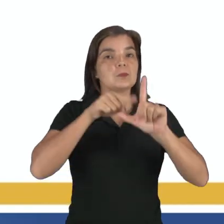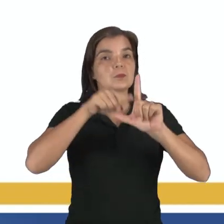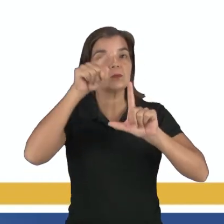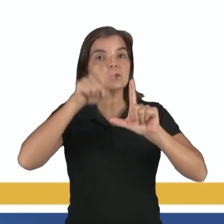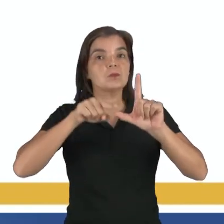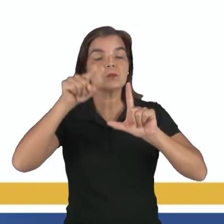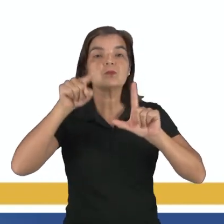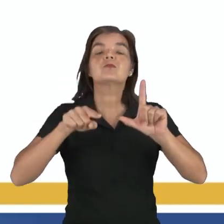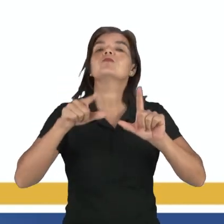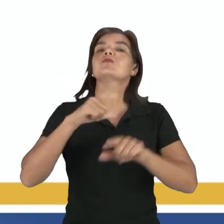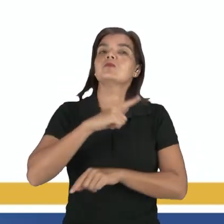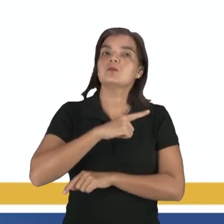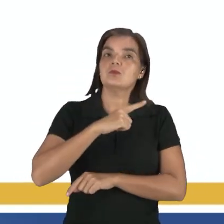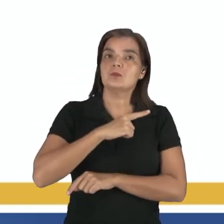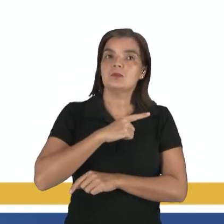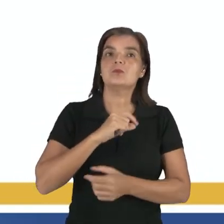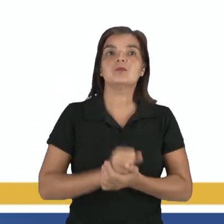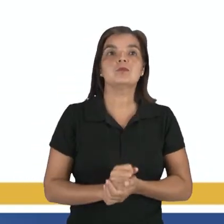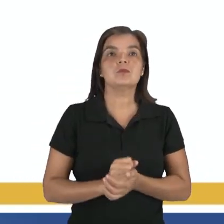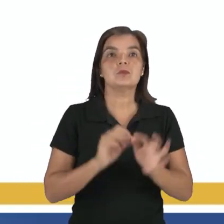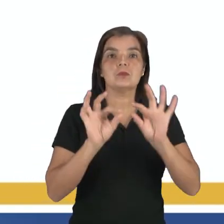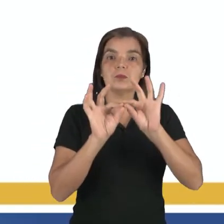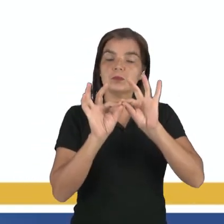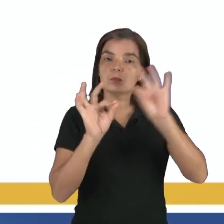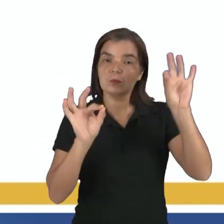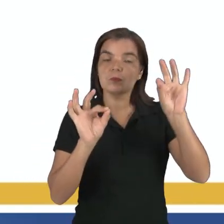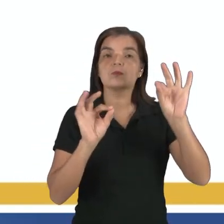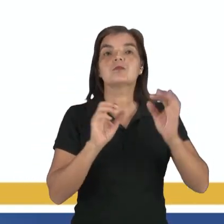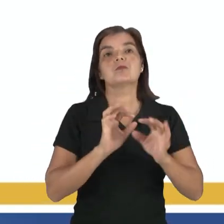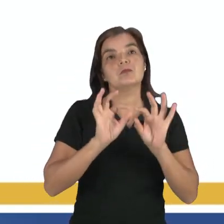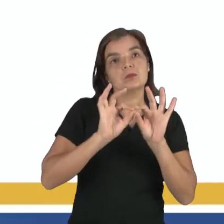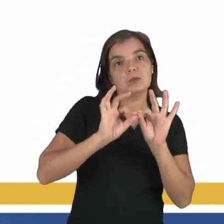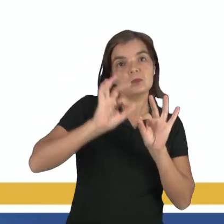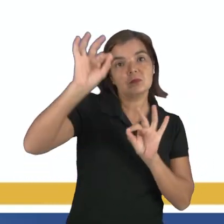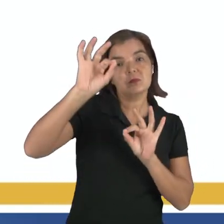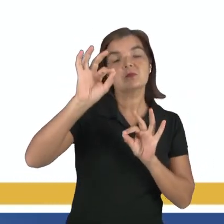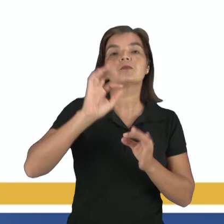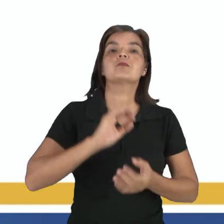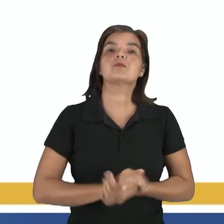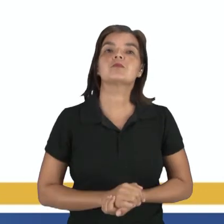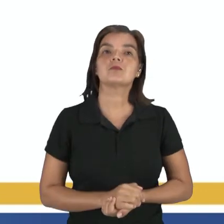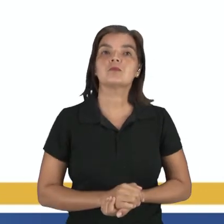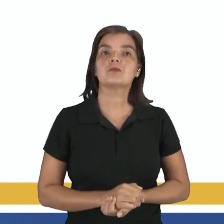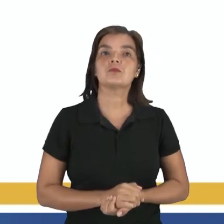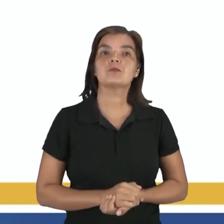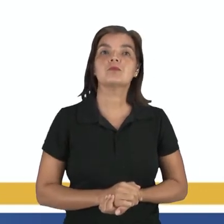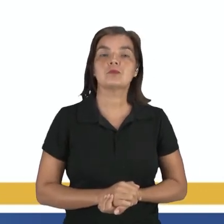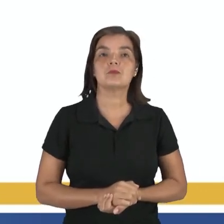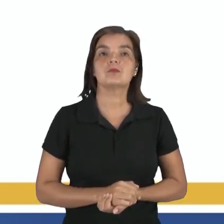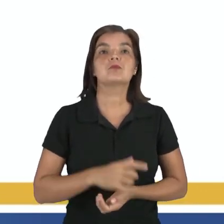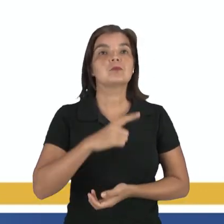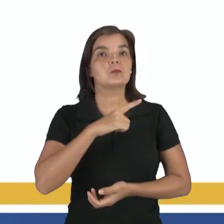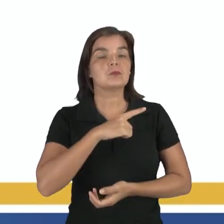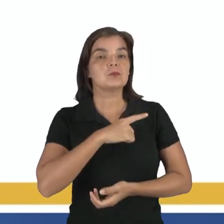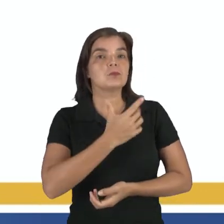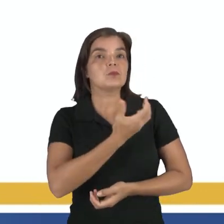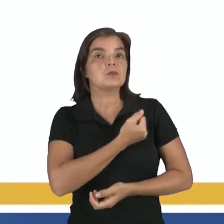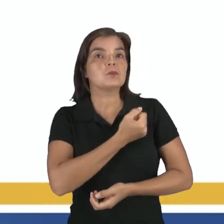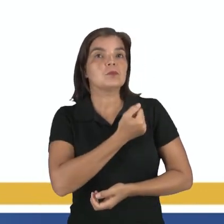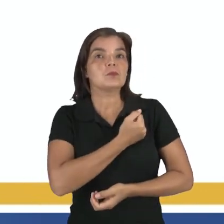aí tem essa seta, tá? Tem essa reta, onde alfa tem esse valor